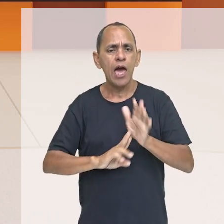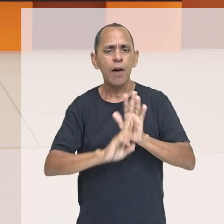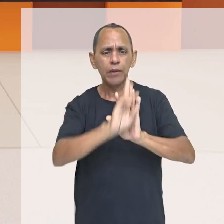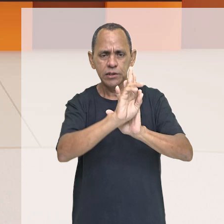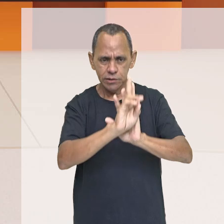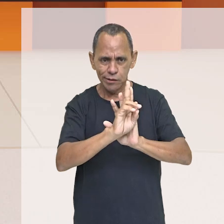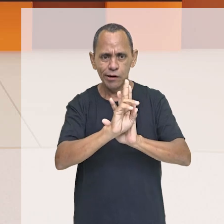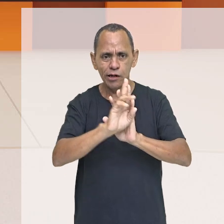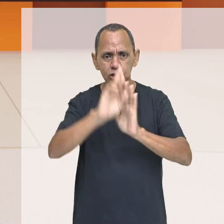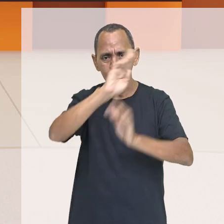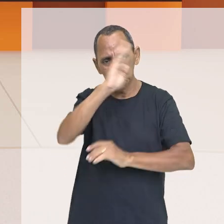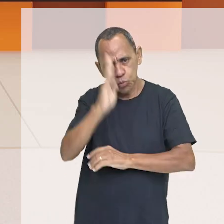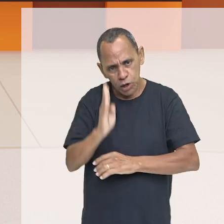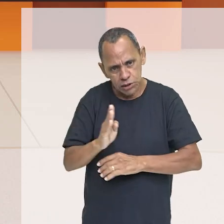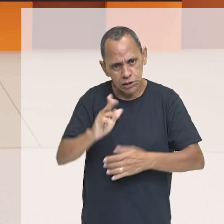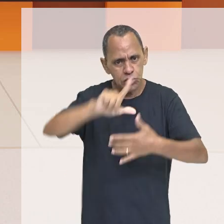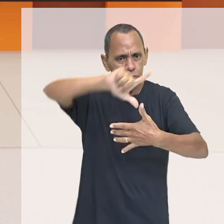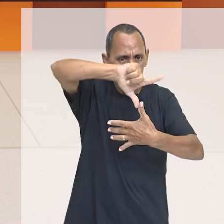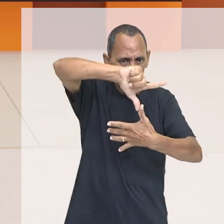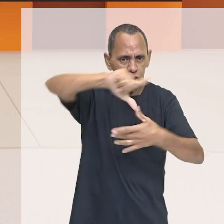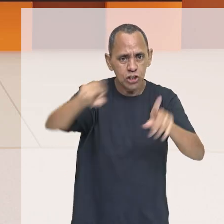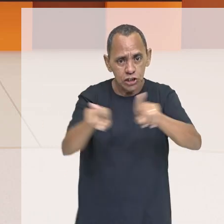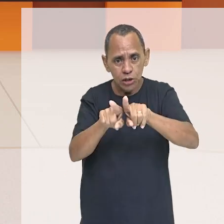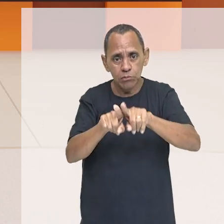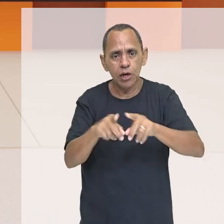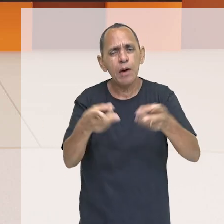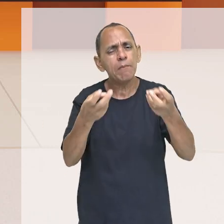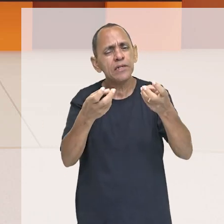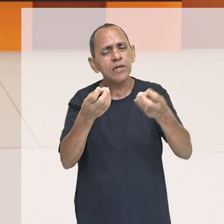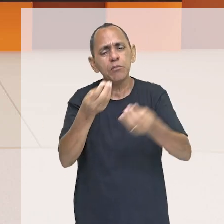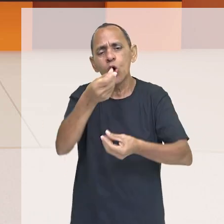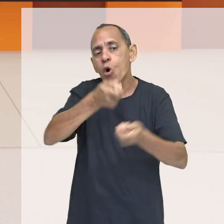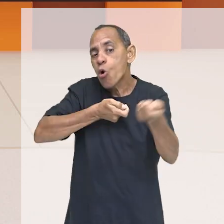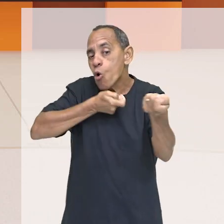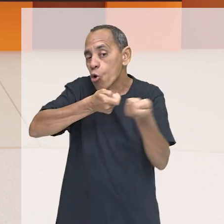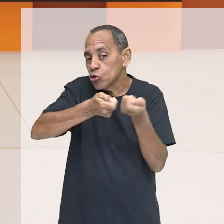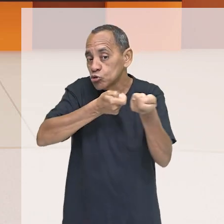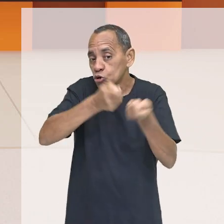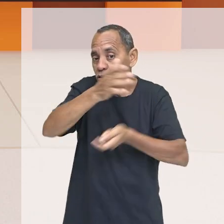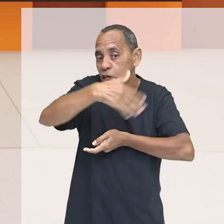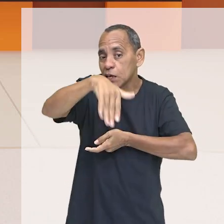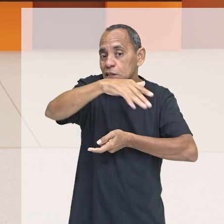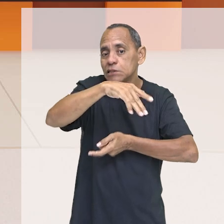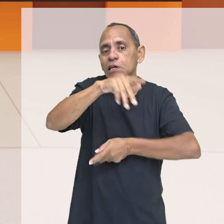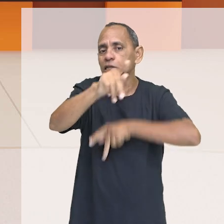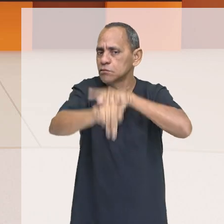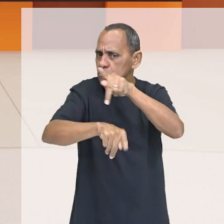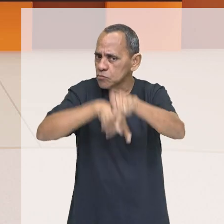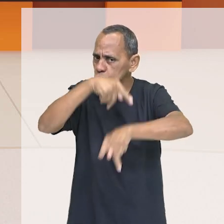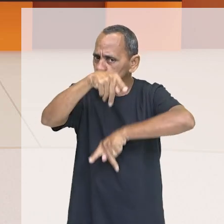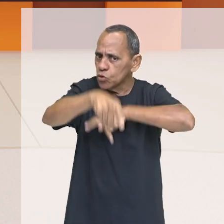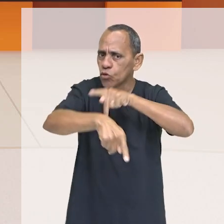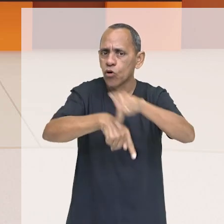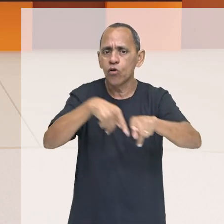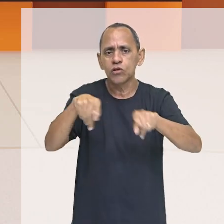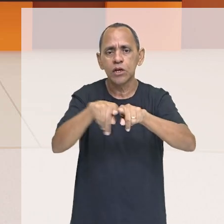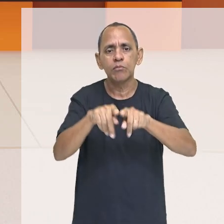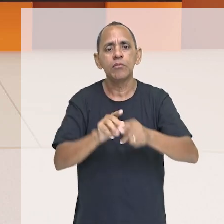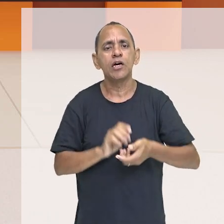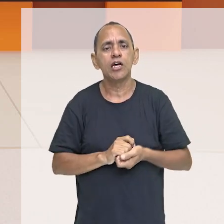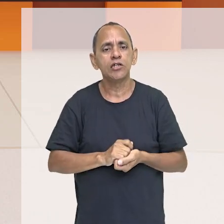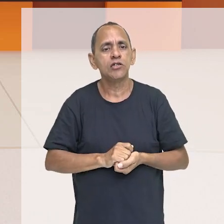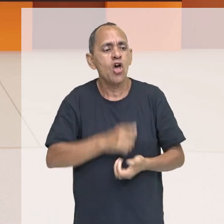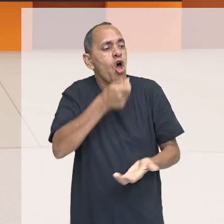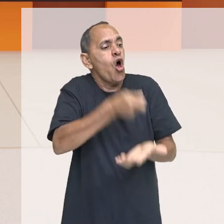Latina, você vai perceber também a manipulação dos setores populares, a